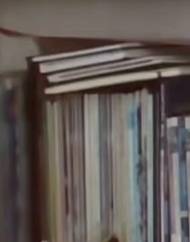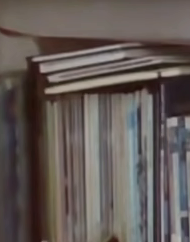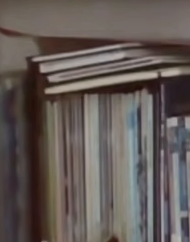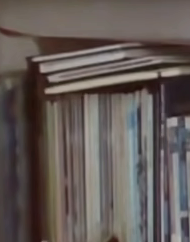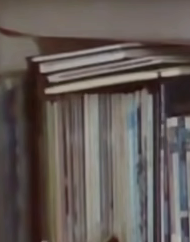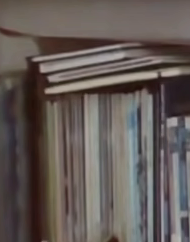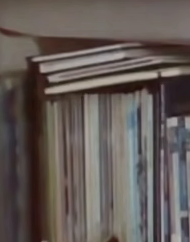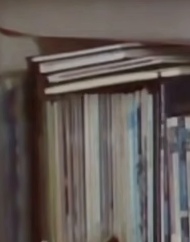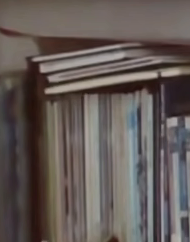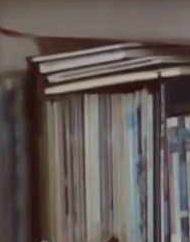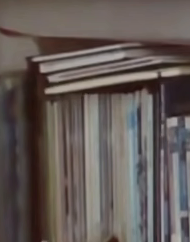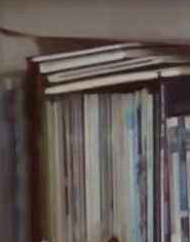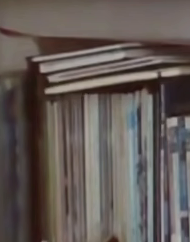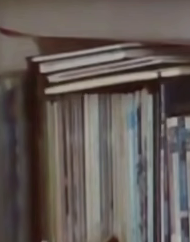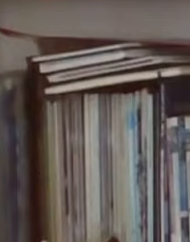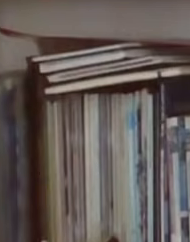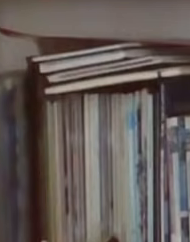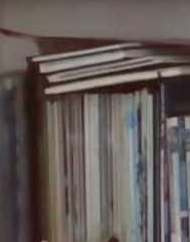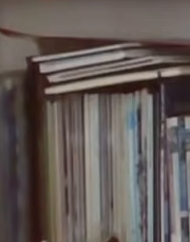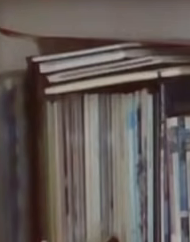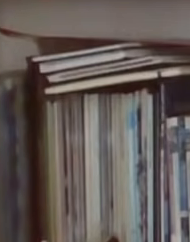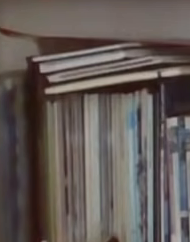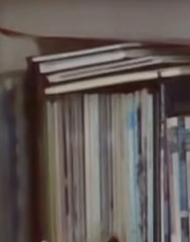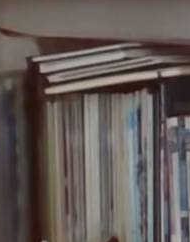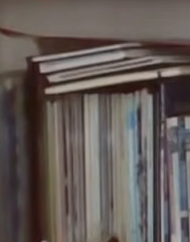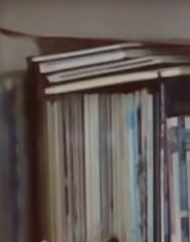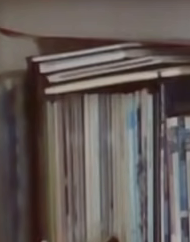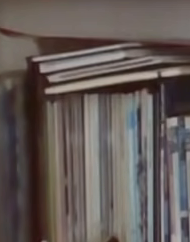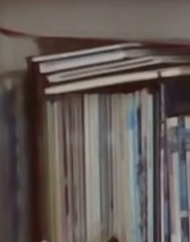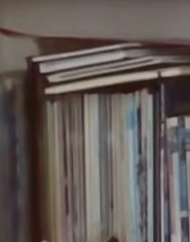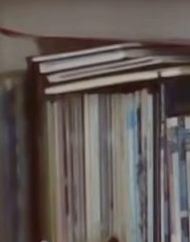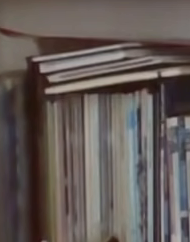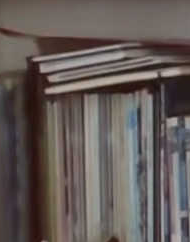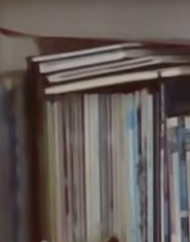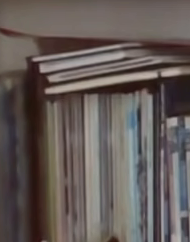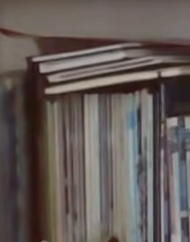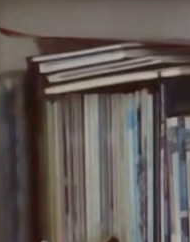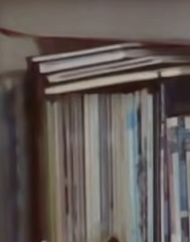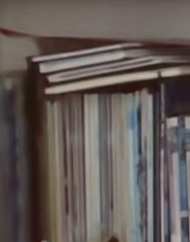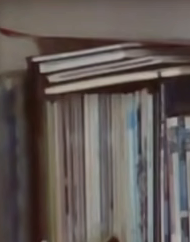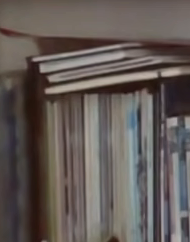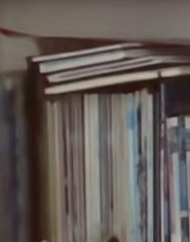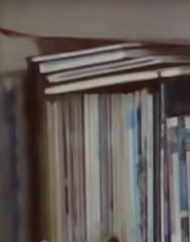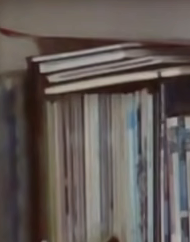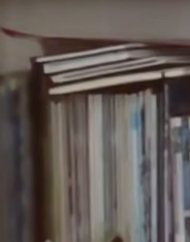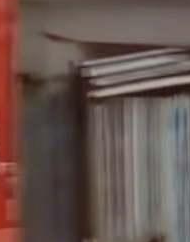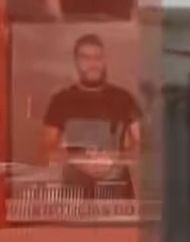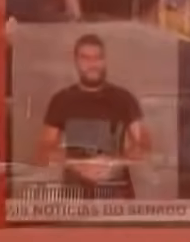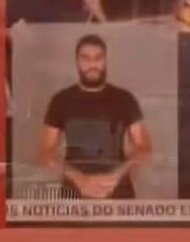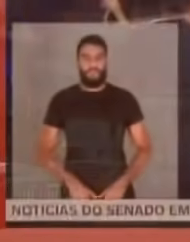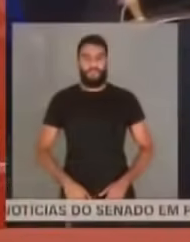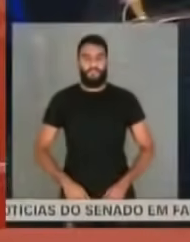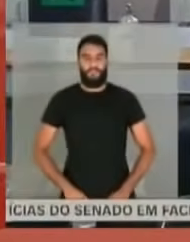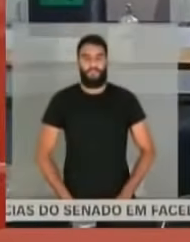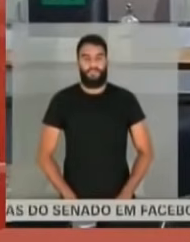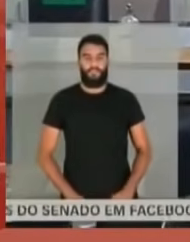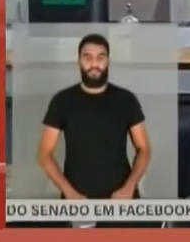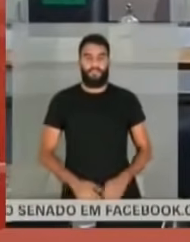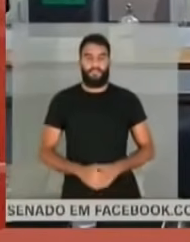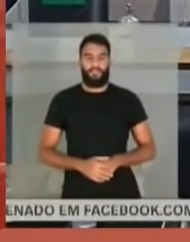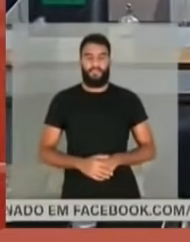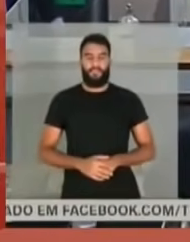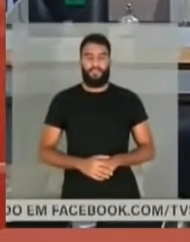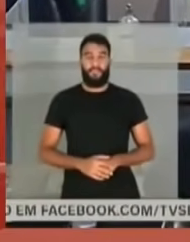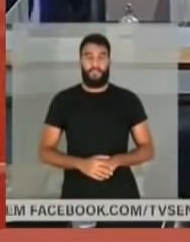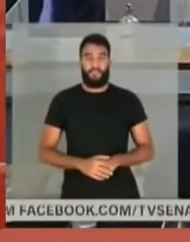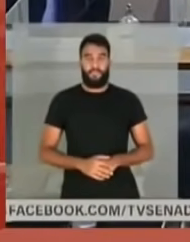coronéis envolvidos, né? Então, aliás, o Hamilton Gomes de Paulo, que agora é reverendo, ele era